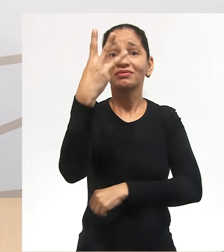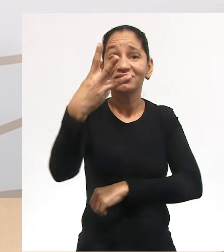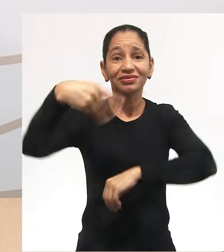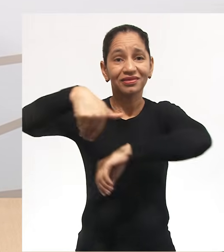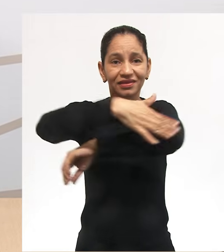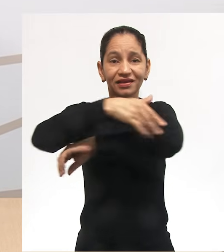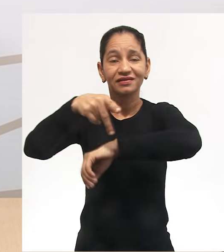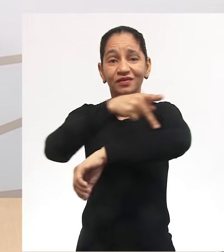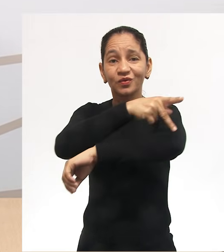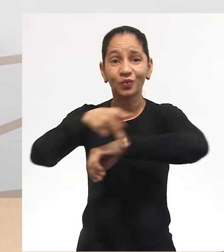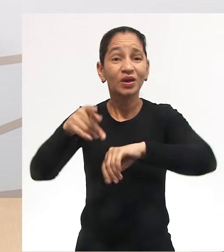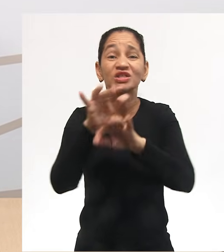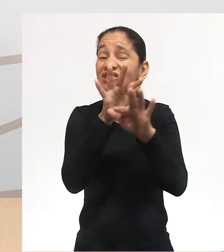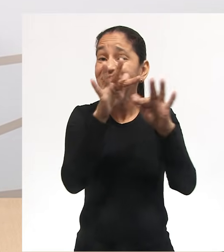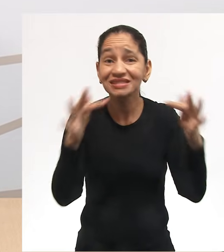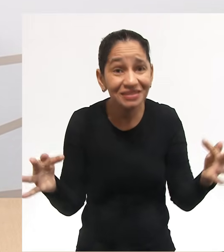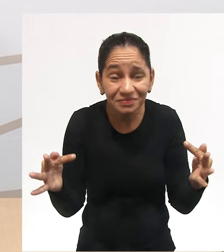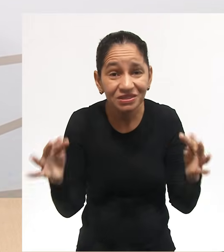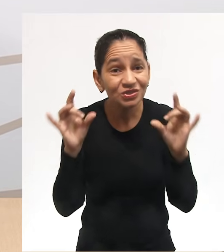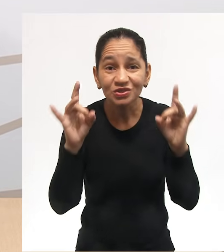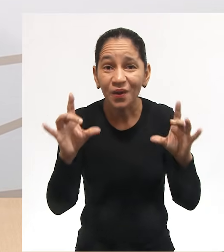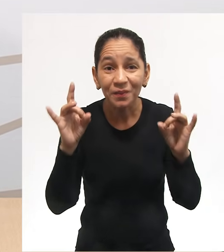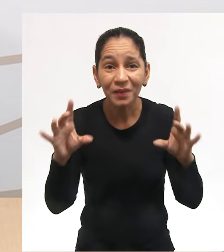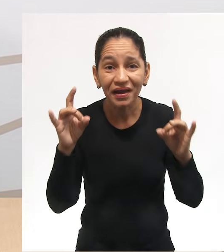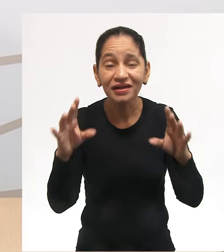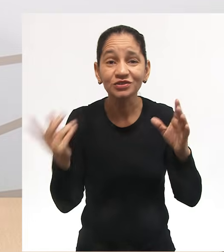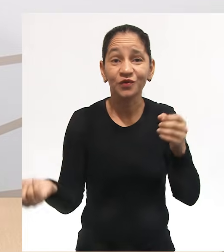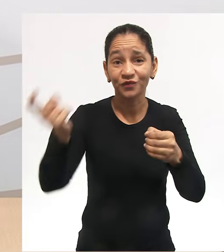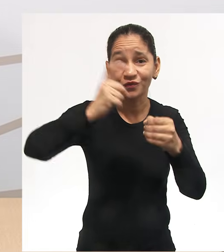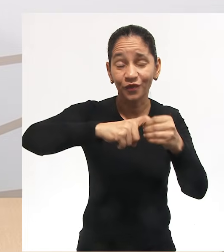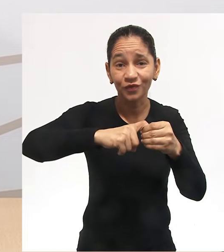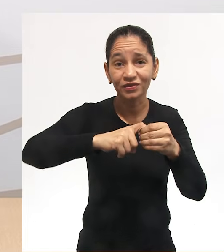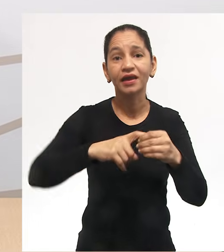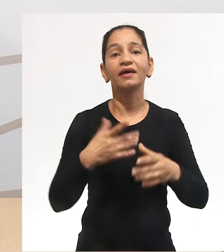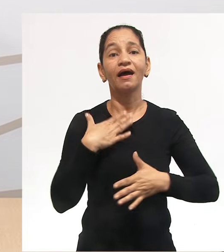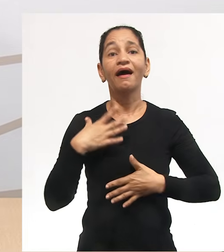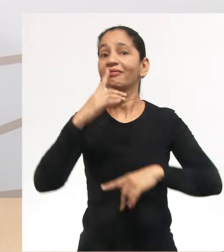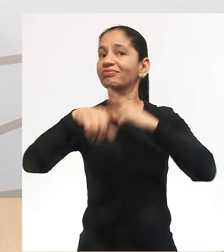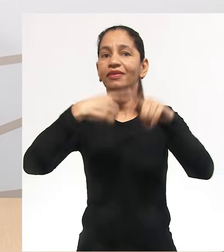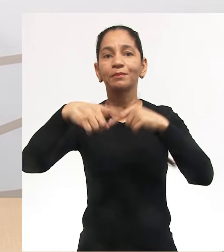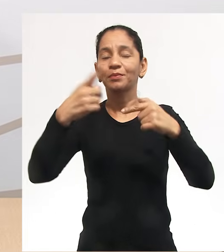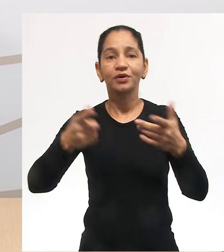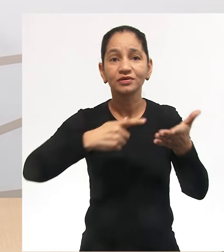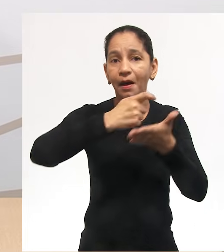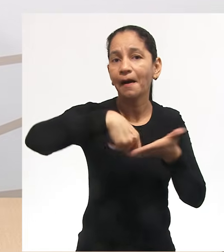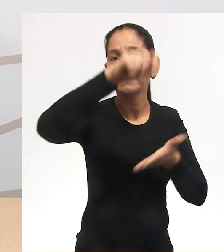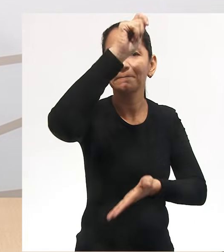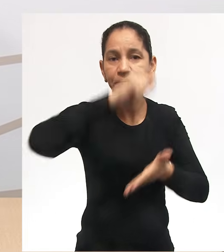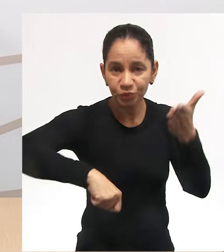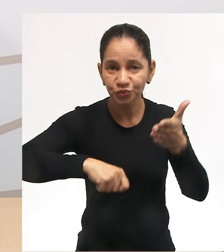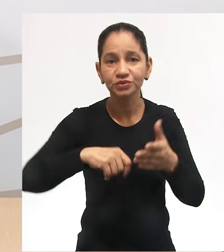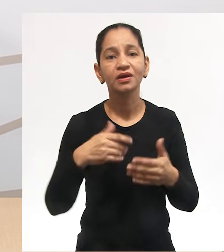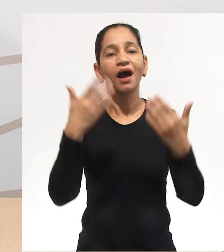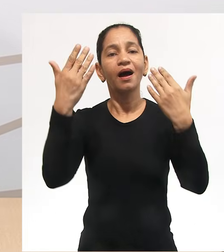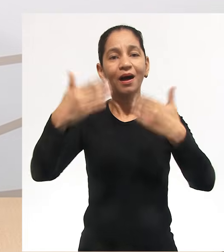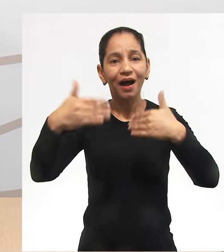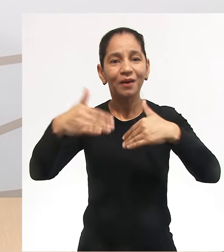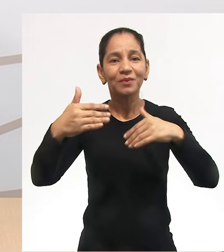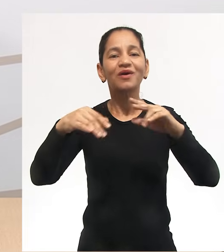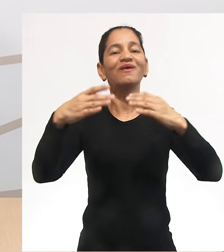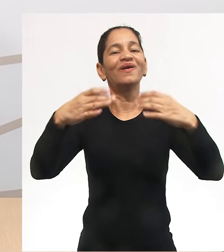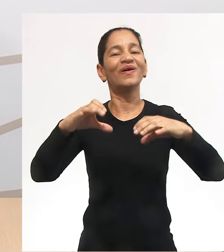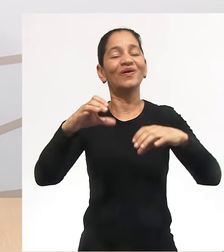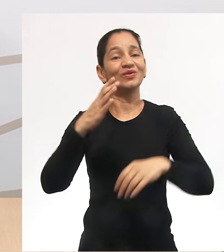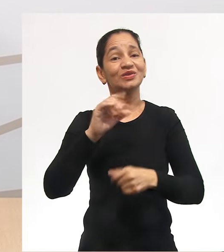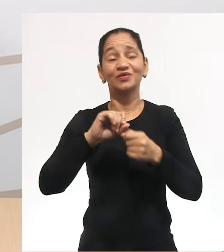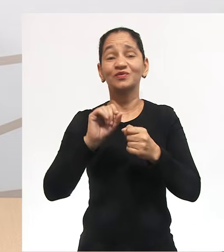tinha 3 ruas asfaltadas. E aí, quando eu voltei para Itapuã, eu fui para tomar posse, não foi nem para fazer a prova, porque a prova nem